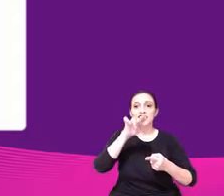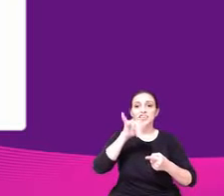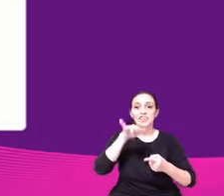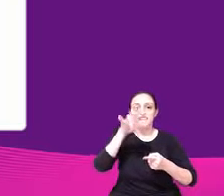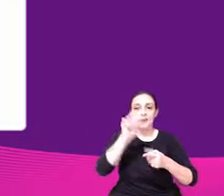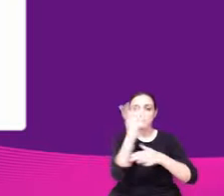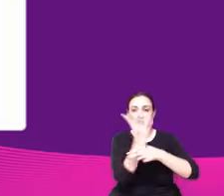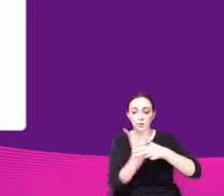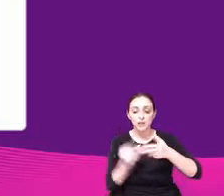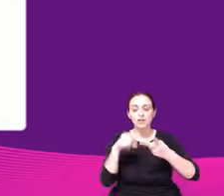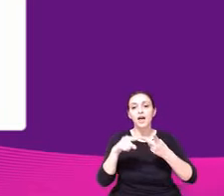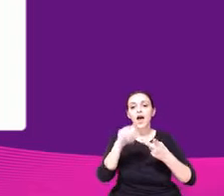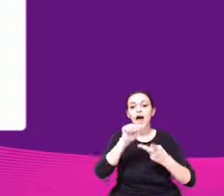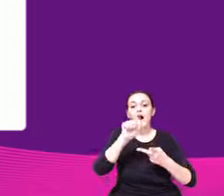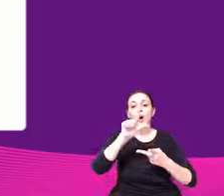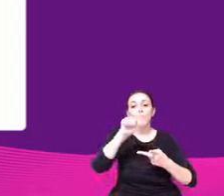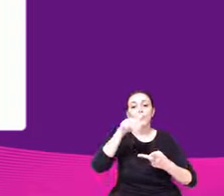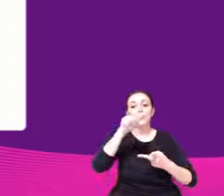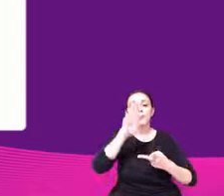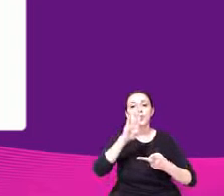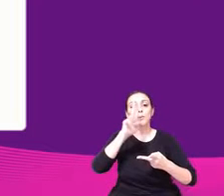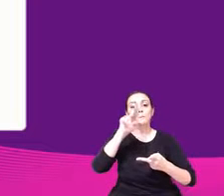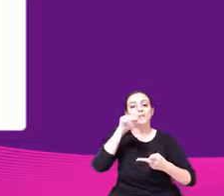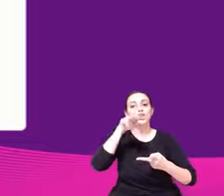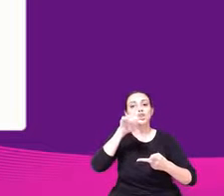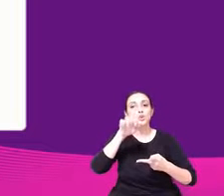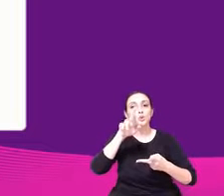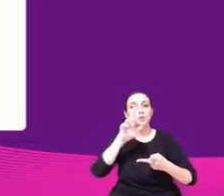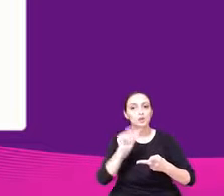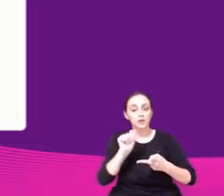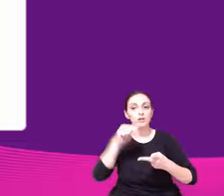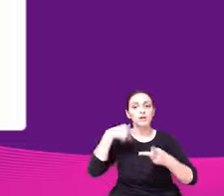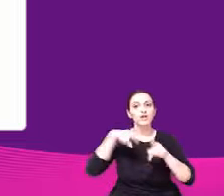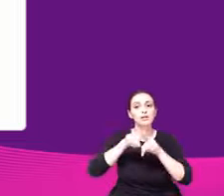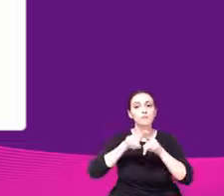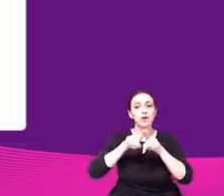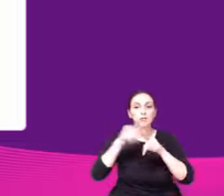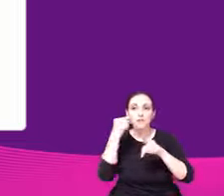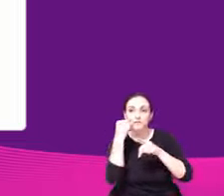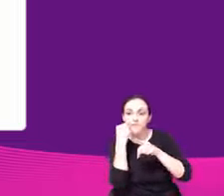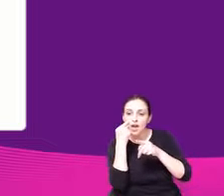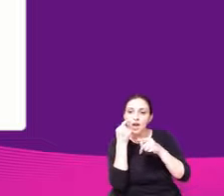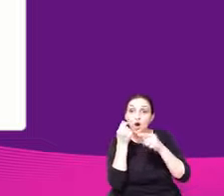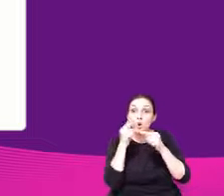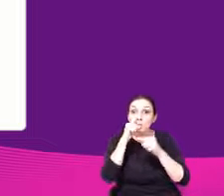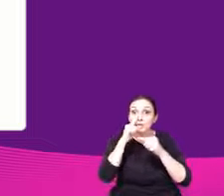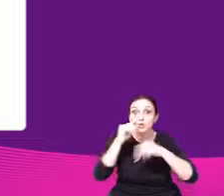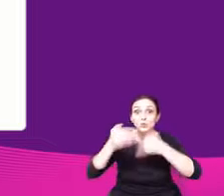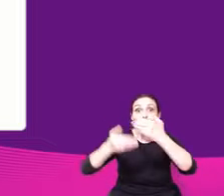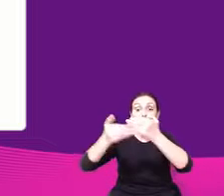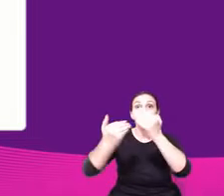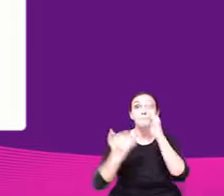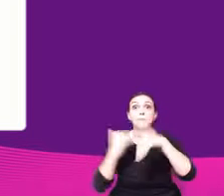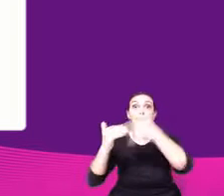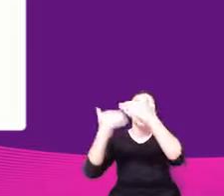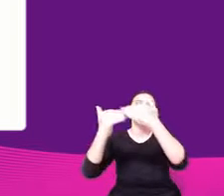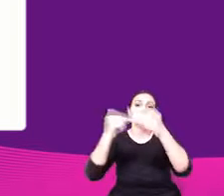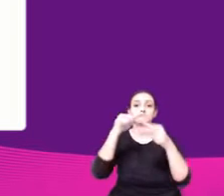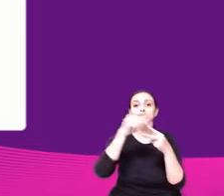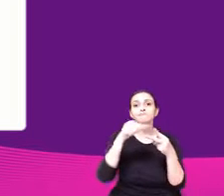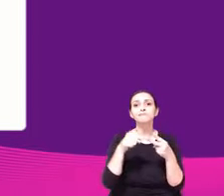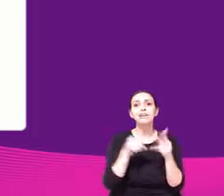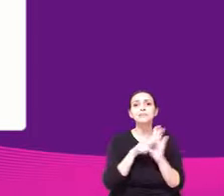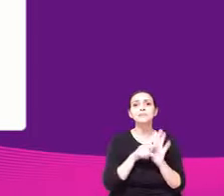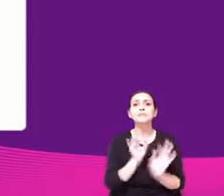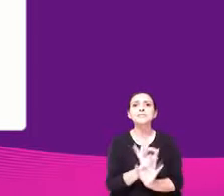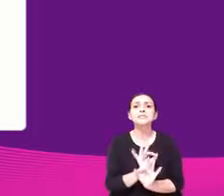a albuminúria para melhorar a estratificação do risco de progressão. Então, acho que né, você levar isso para nível